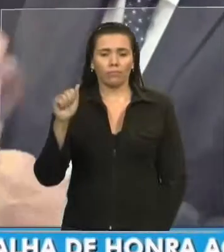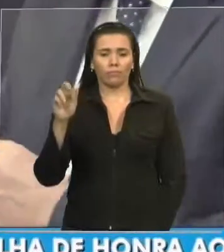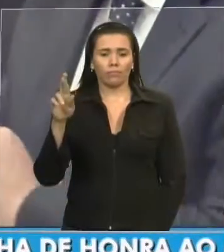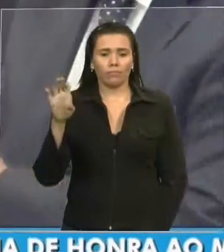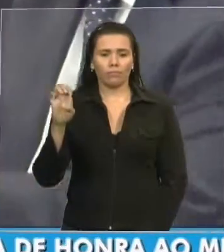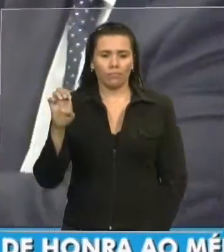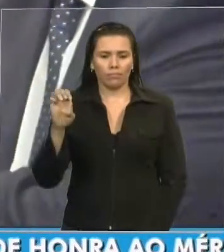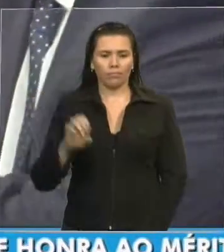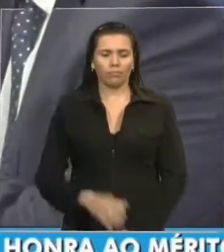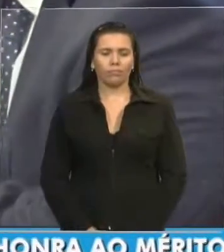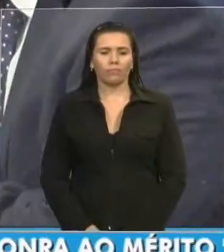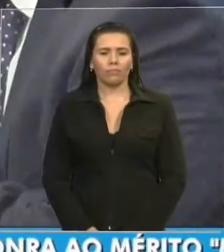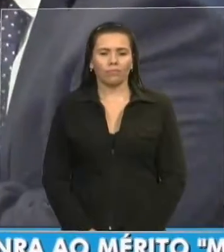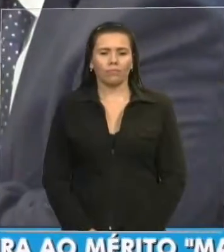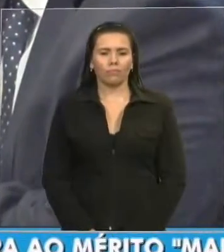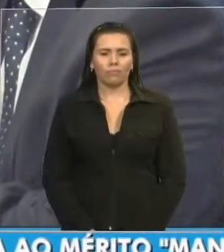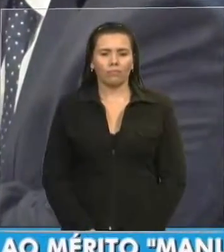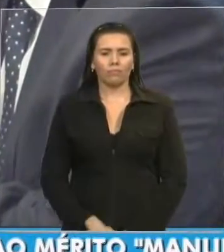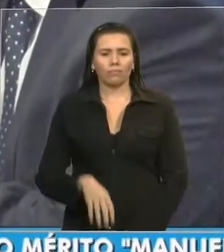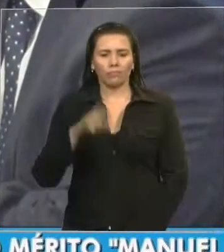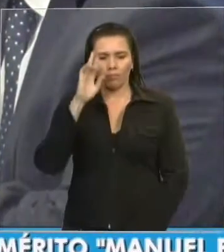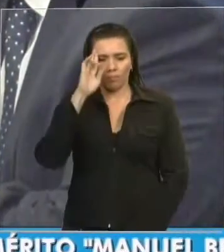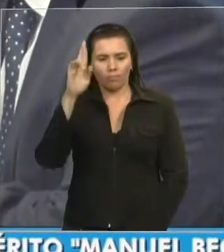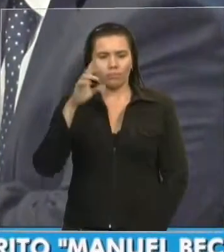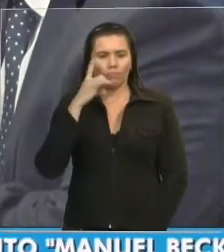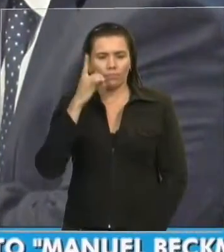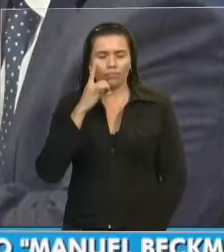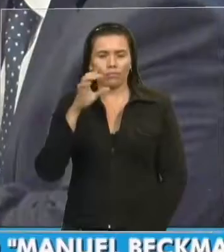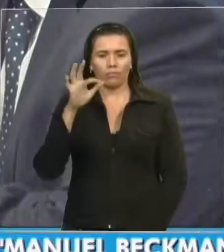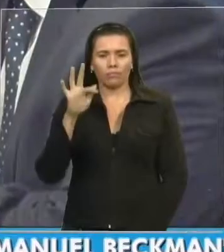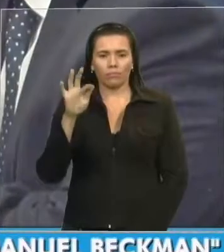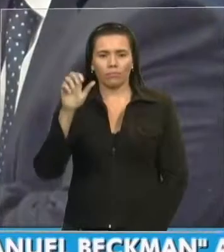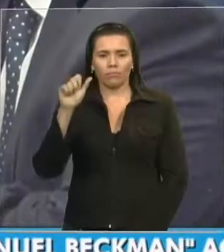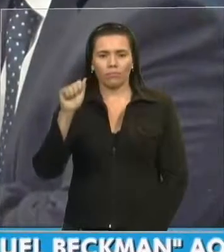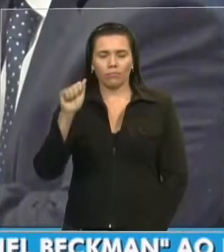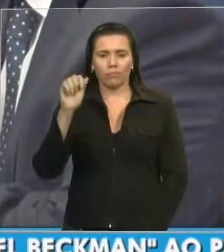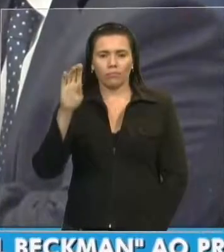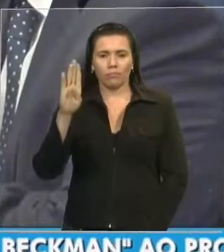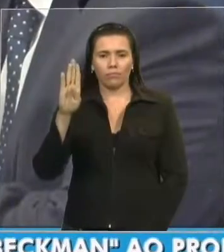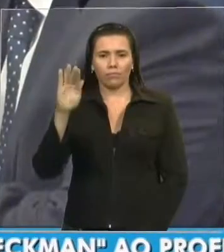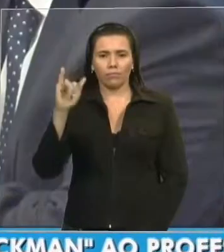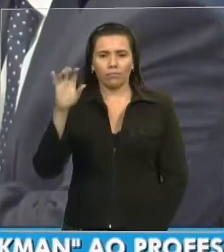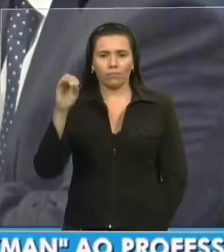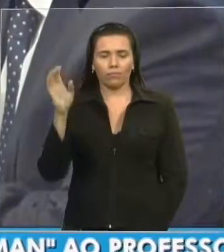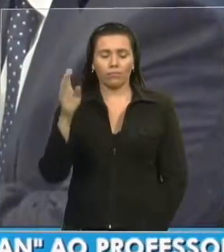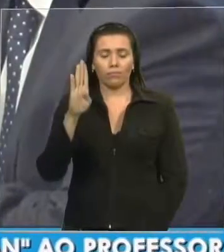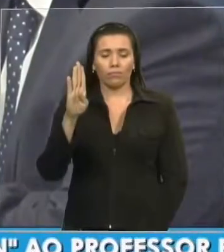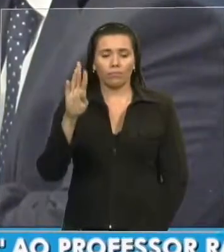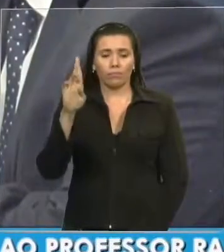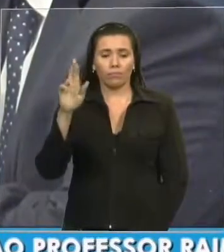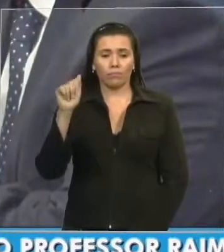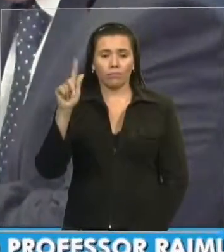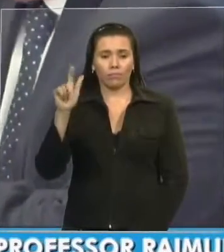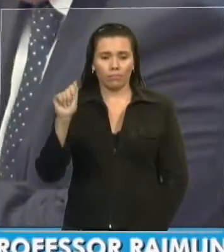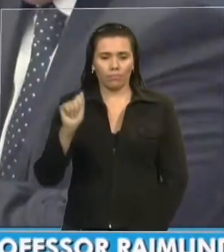Excelentíssimo senhor deputado Fábio Braga, que ora preside esta sessão